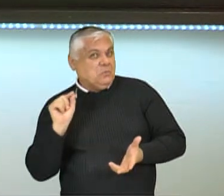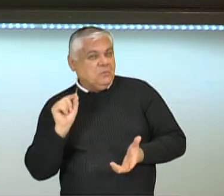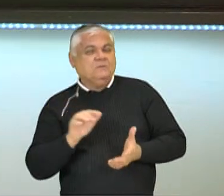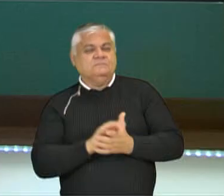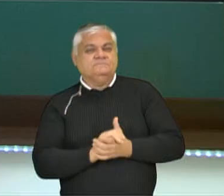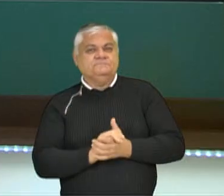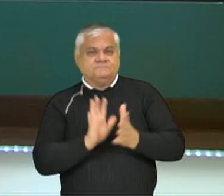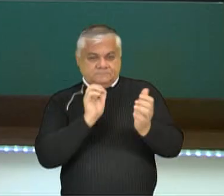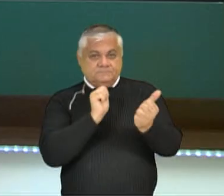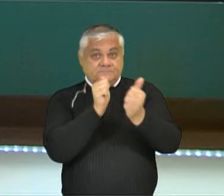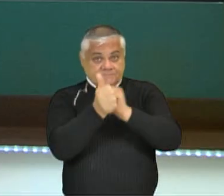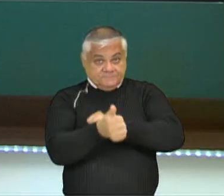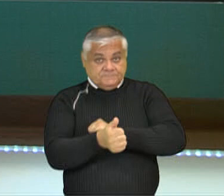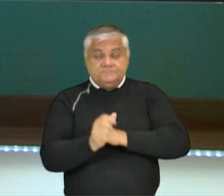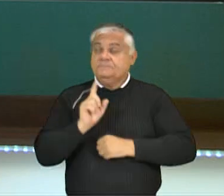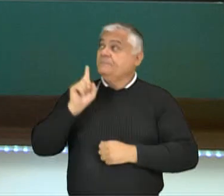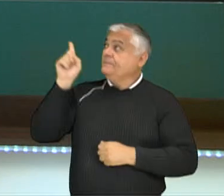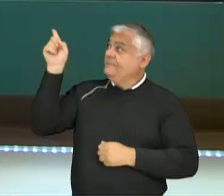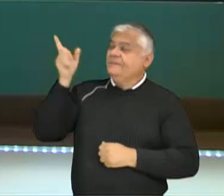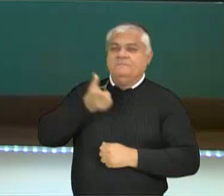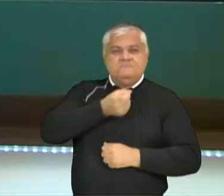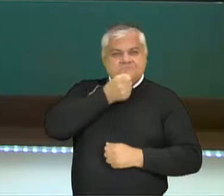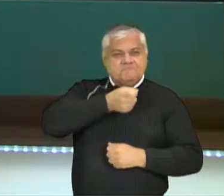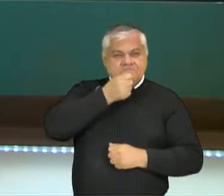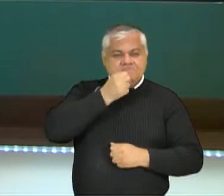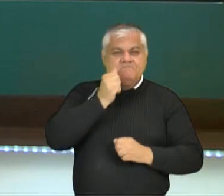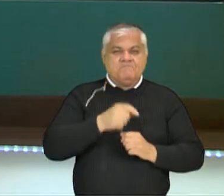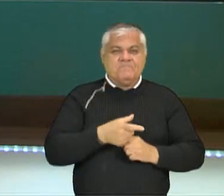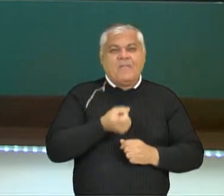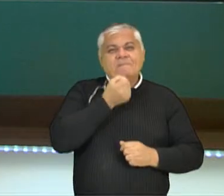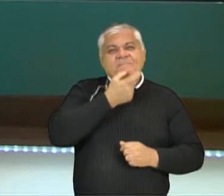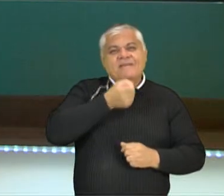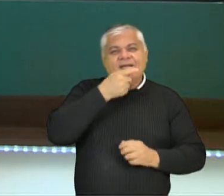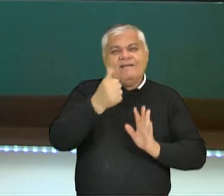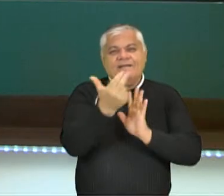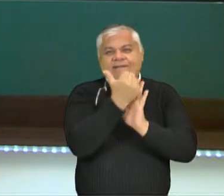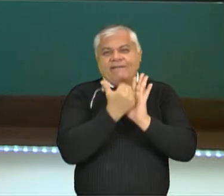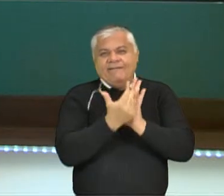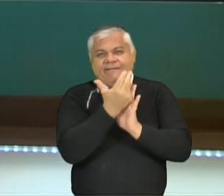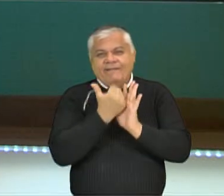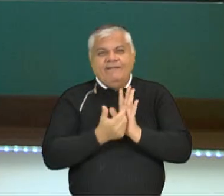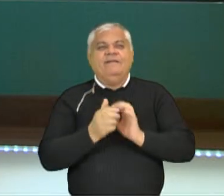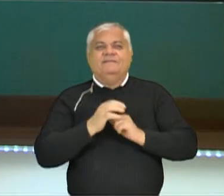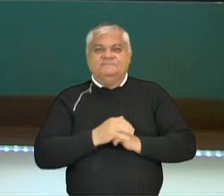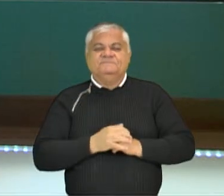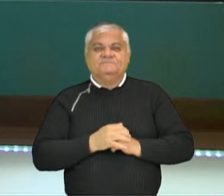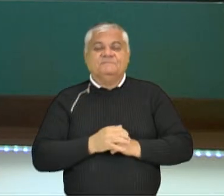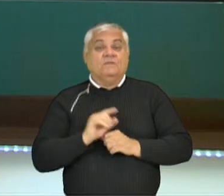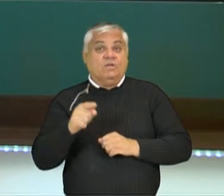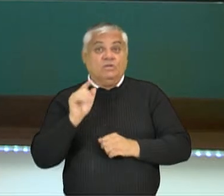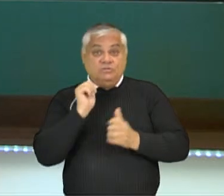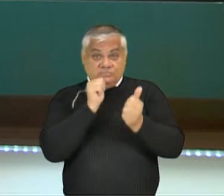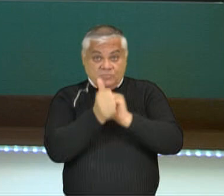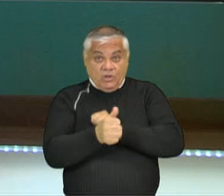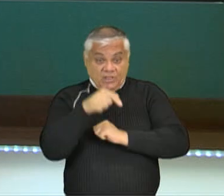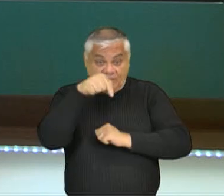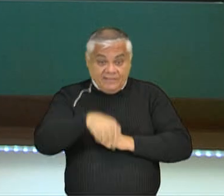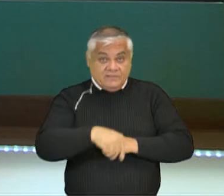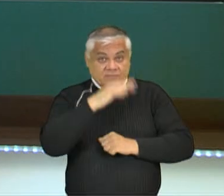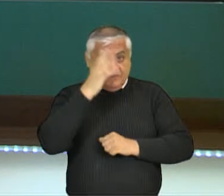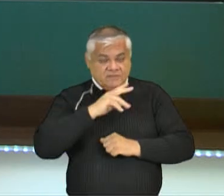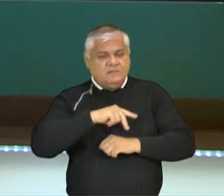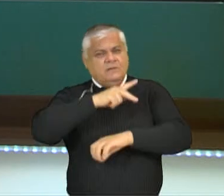esporte, essa charge é bem interessante, né? Porque a gente tem uma defasagem muito grande quando a gente diz em esporte, não é só no Brasil, tem vários